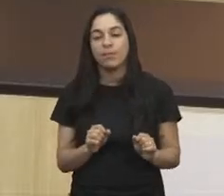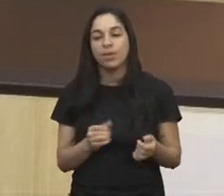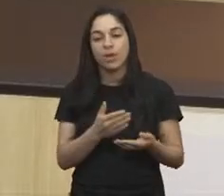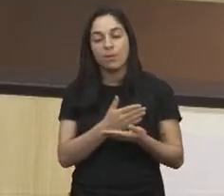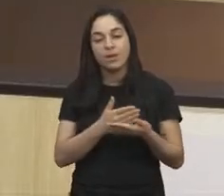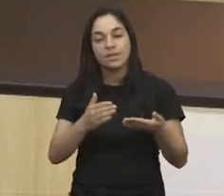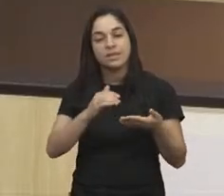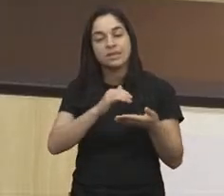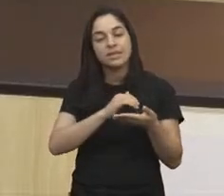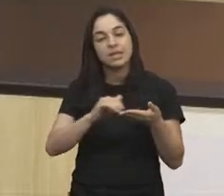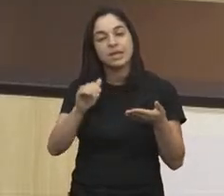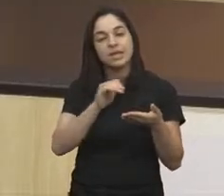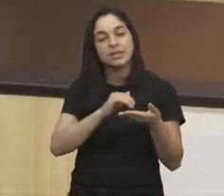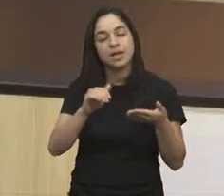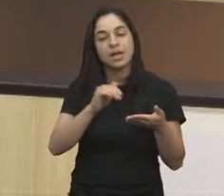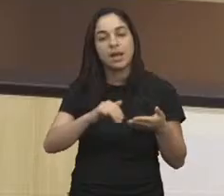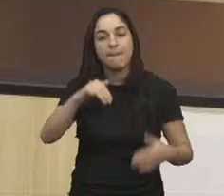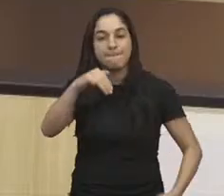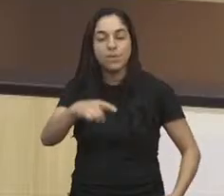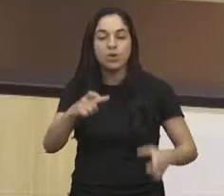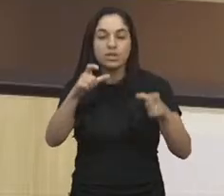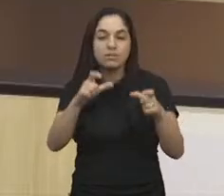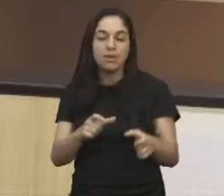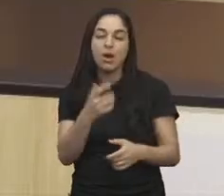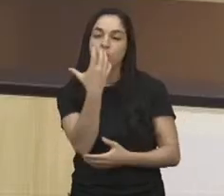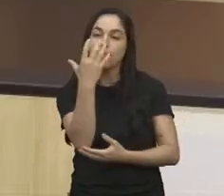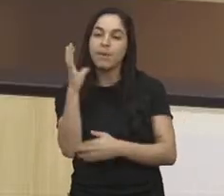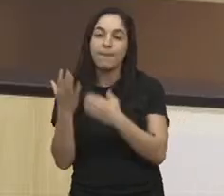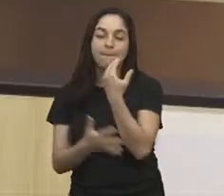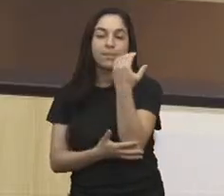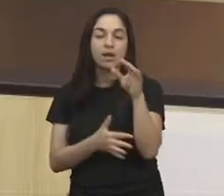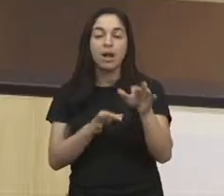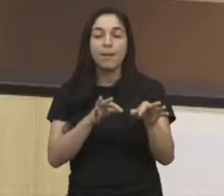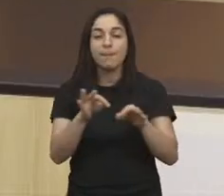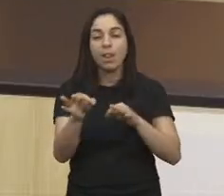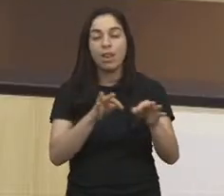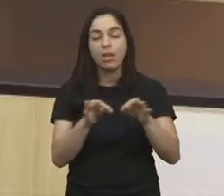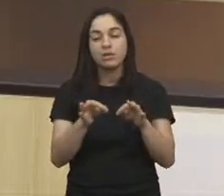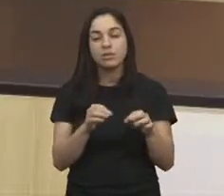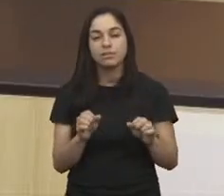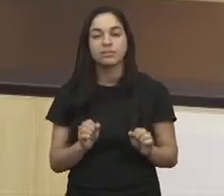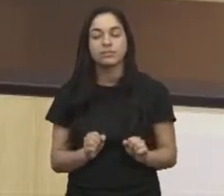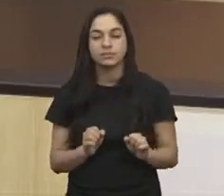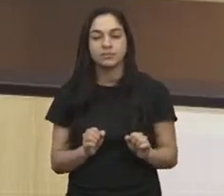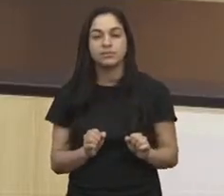iniciando pela Secretaria Municipal do Meio Ambiente e Planejamento Urbano.